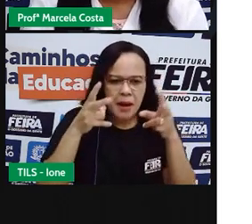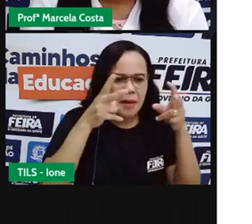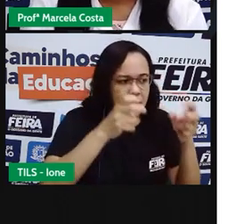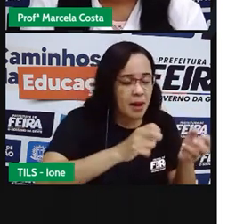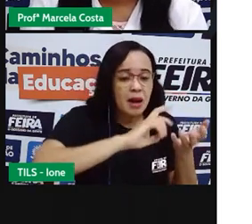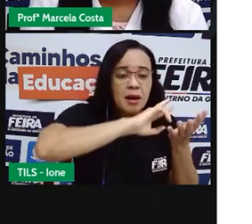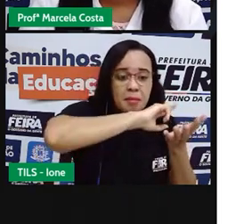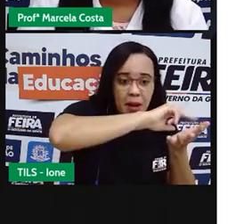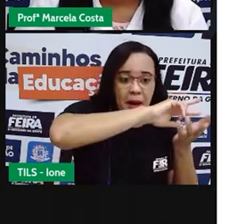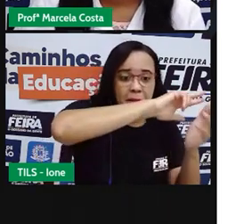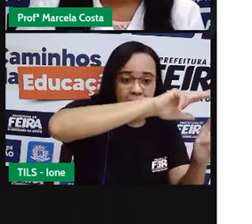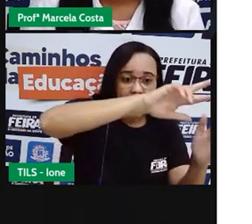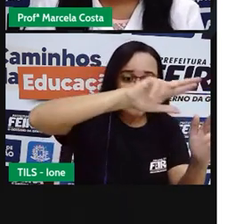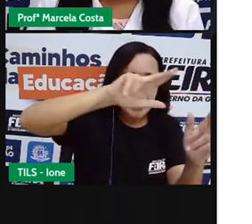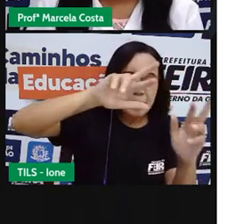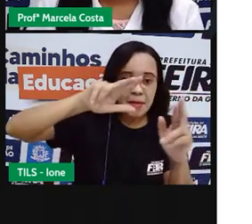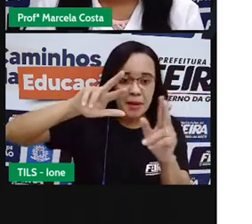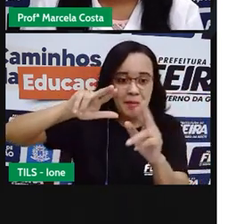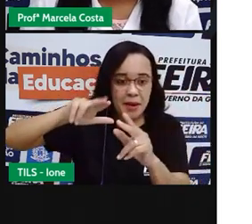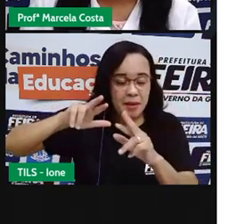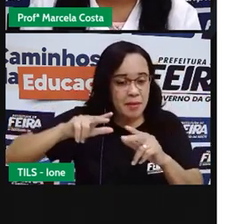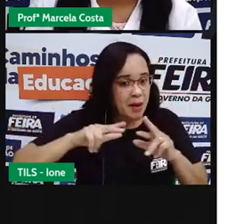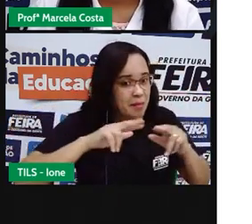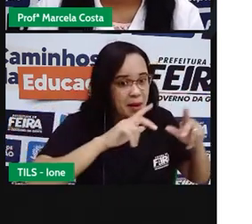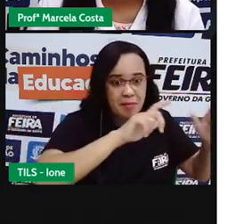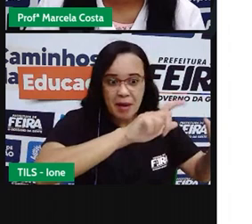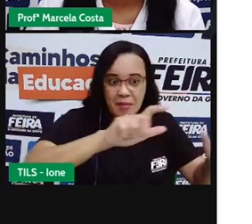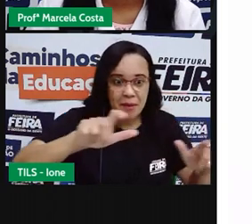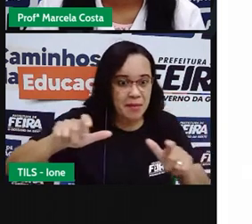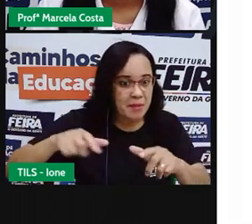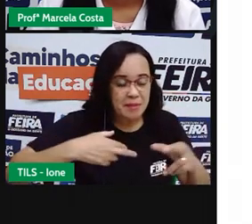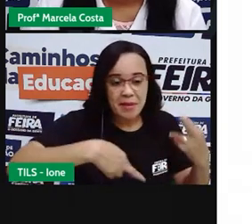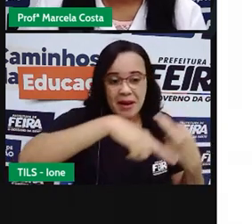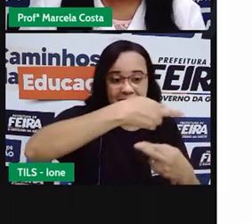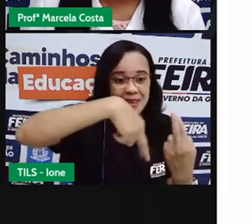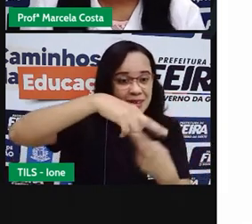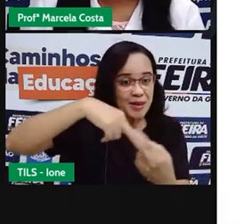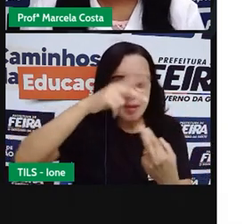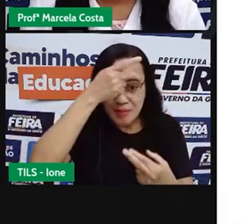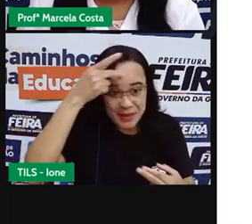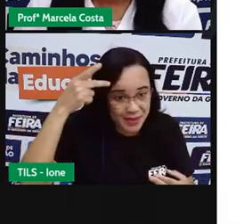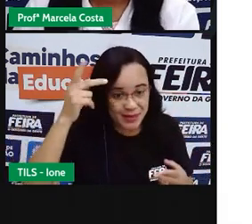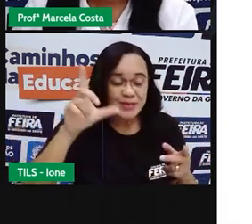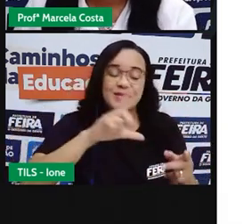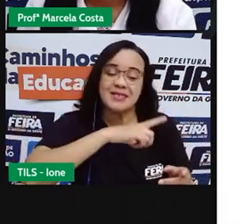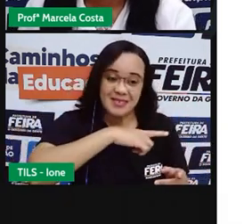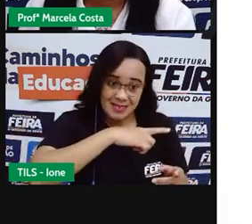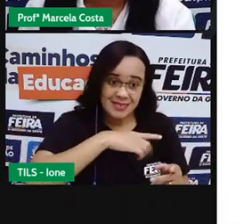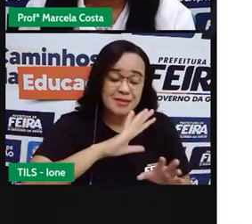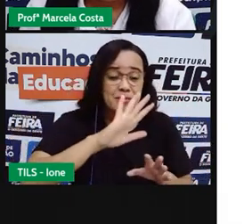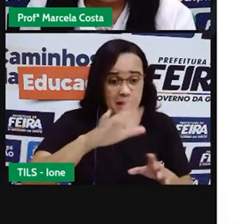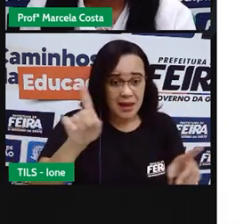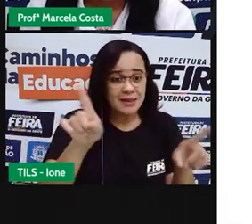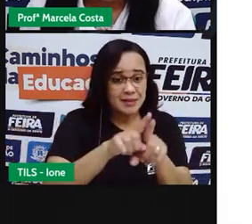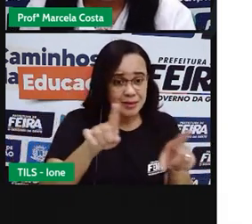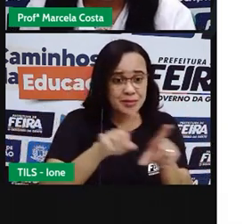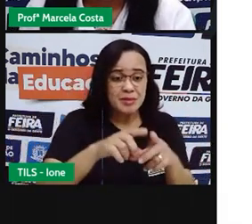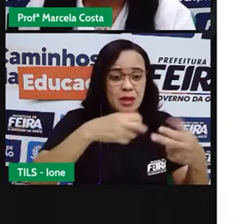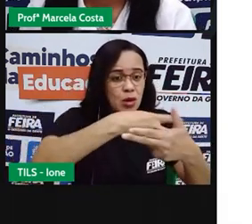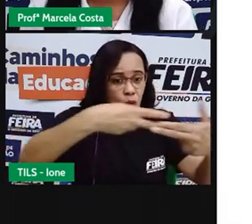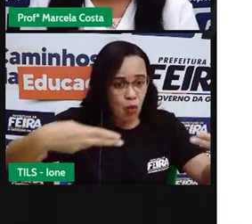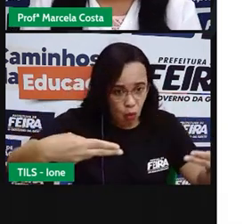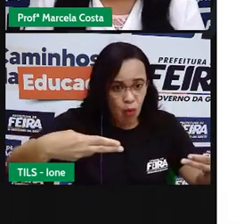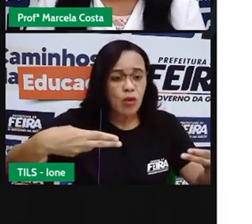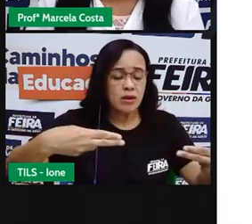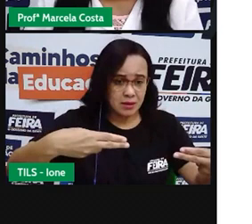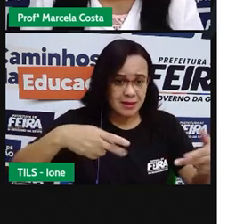estão presentes em diversos aspectos relacionados às pessoas, mas também relacionados a objetos.